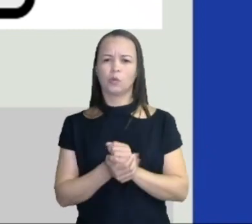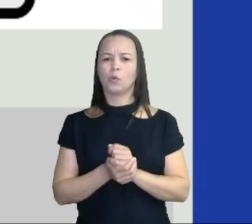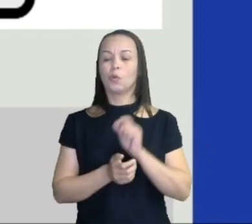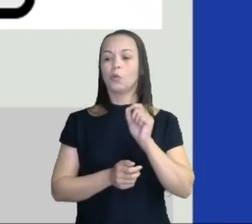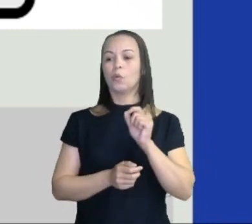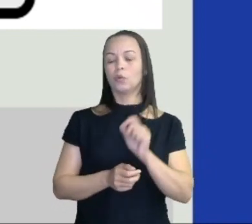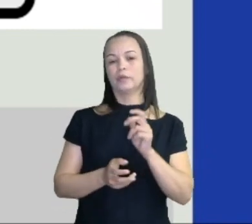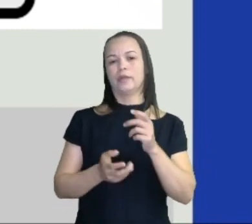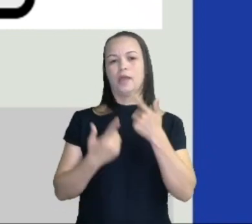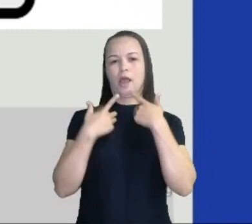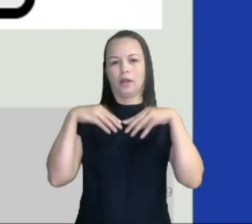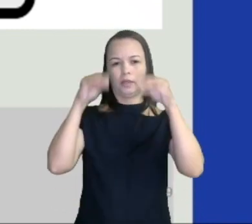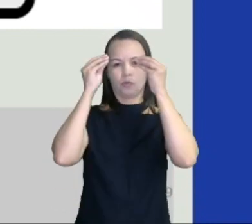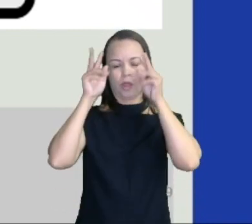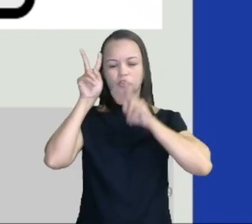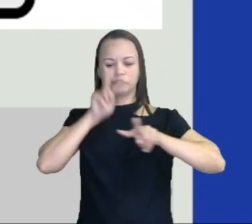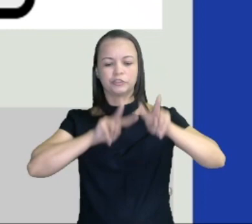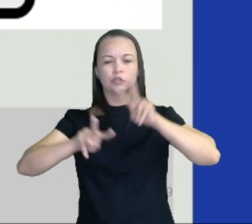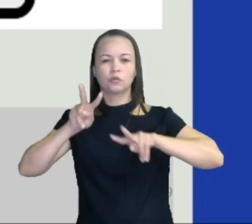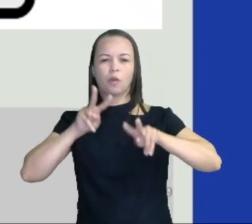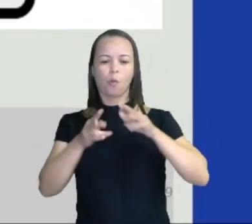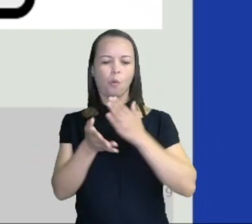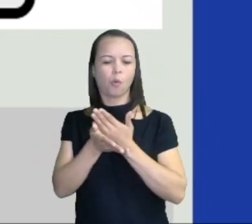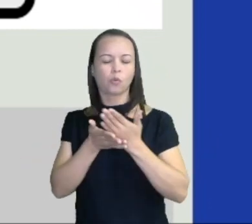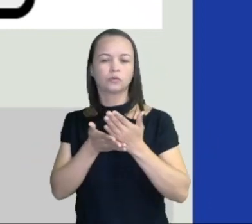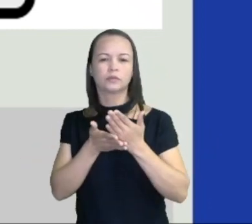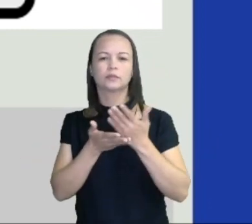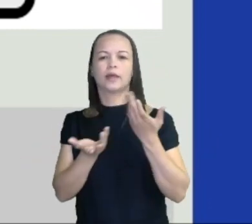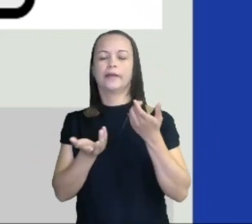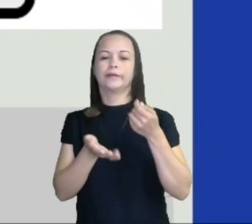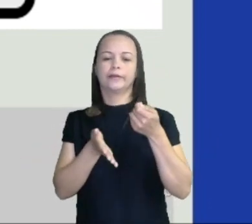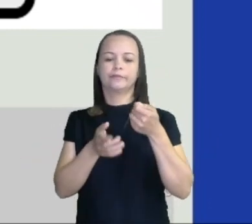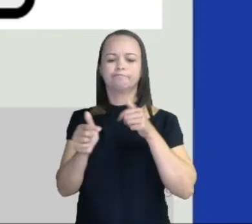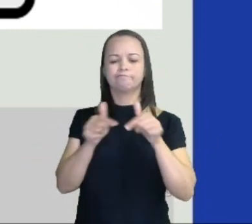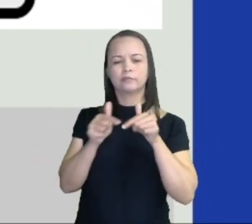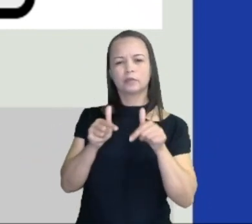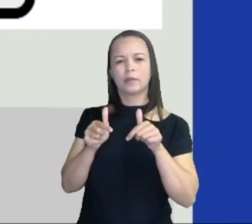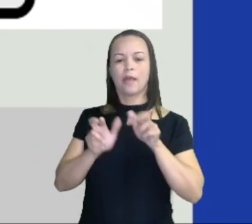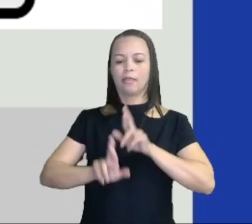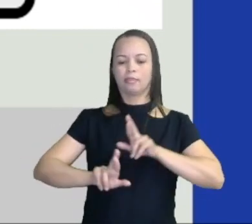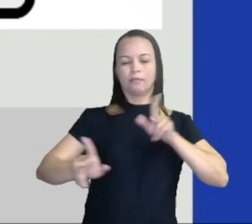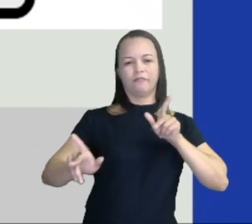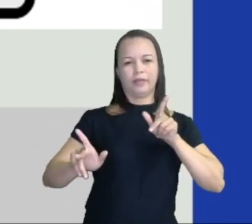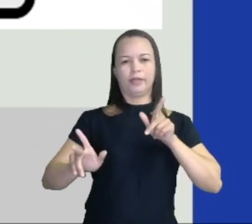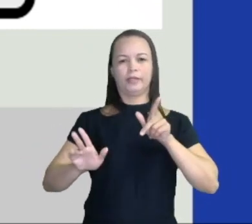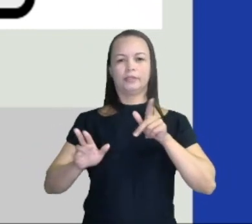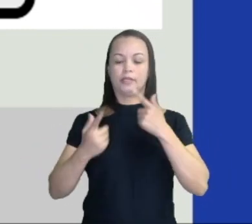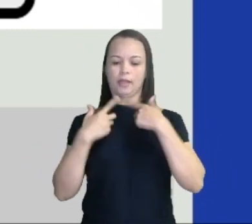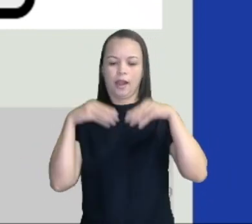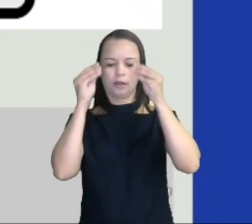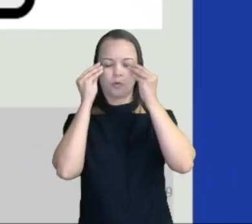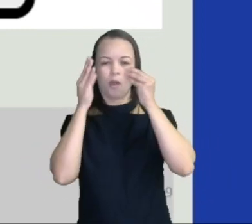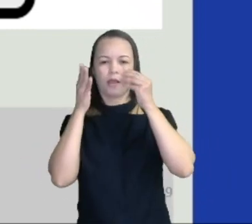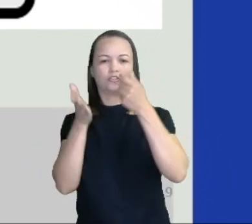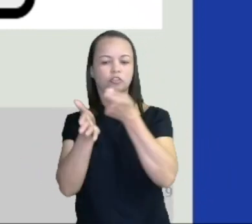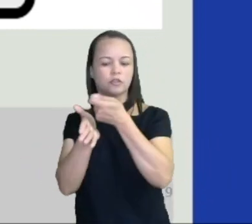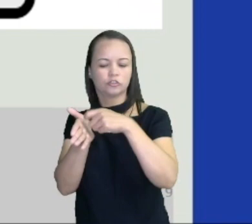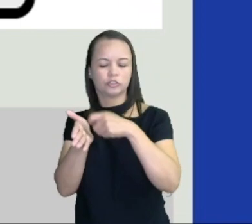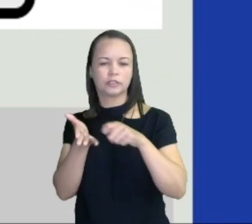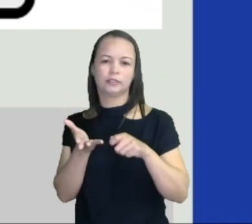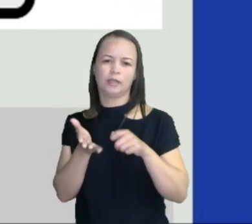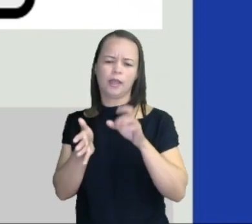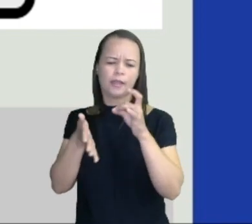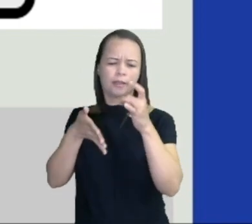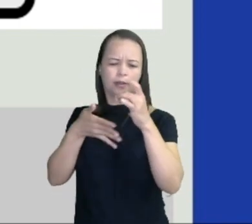consegue trabalhar é diferente da linguagem escrita, e para cada um será